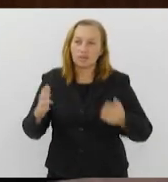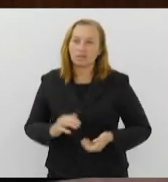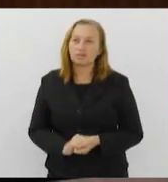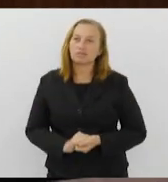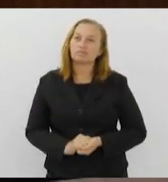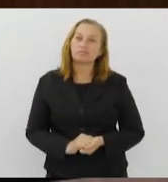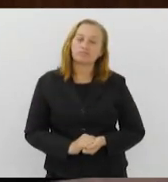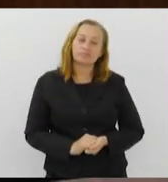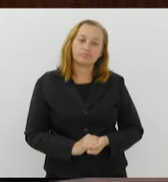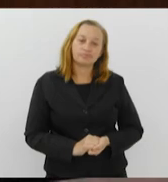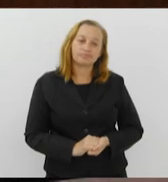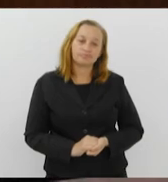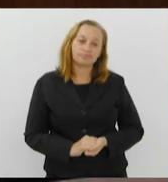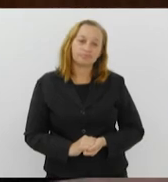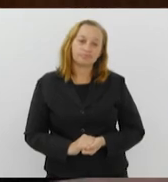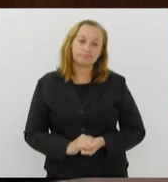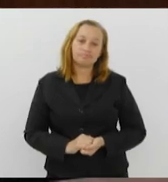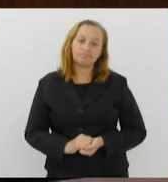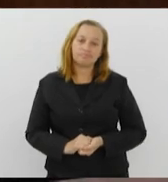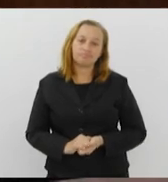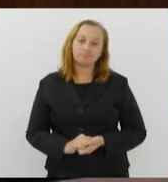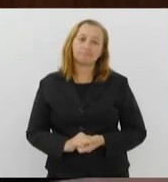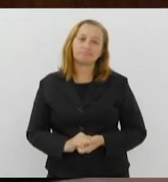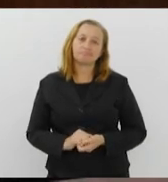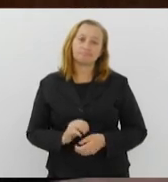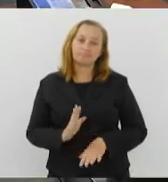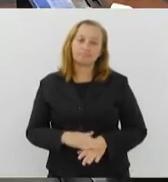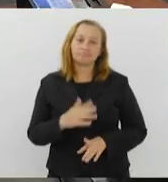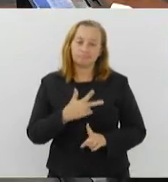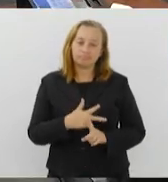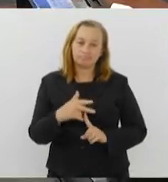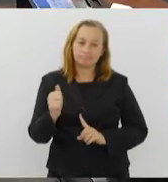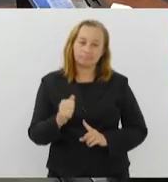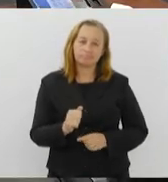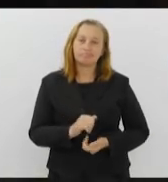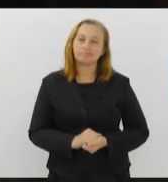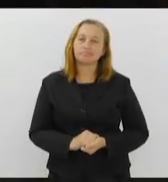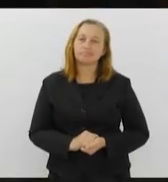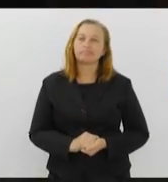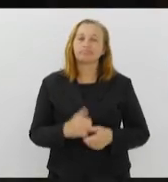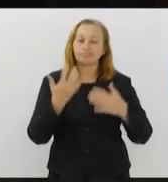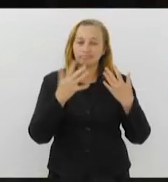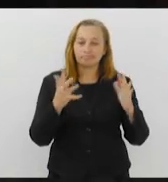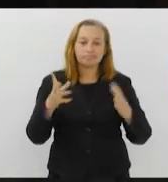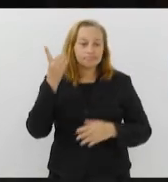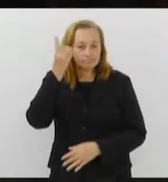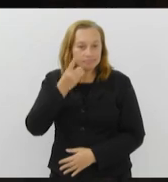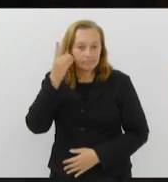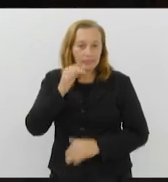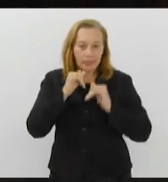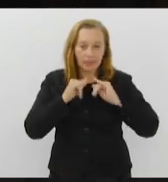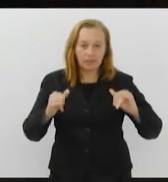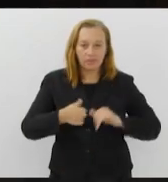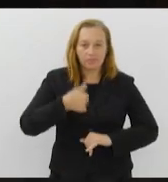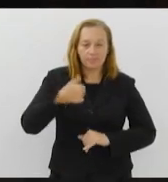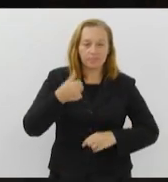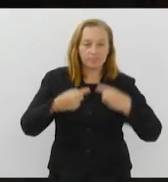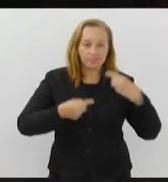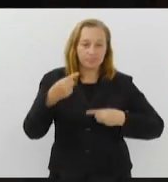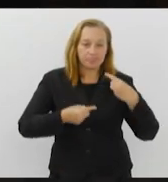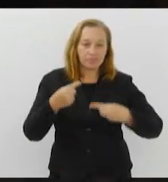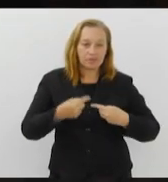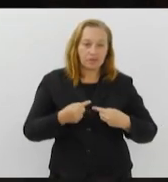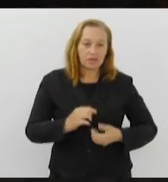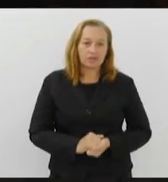Valeu. Mais uma vitória da assistência social. Parabéns, deputado. Anuncio em primeira discussão o projeto